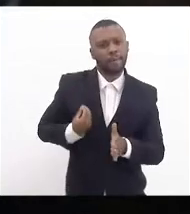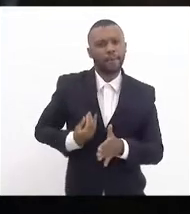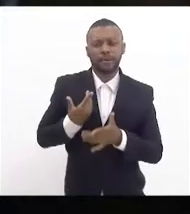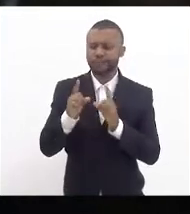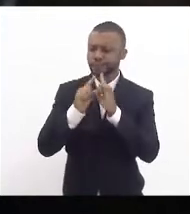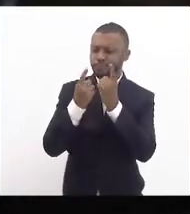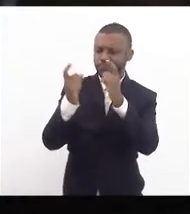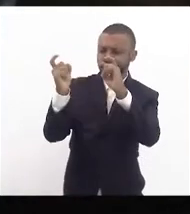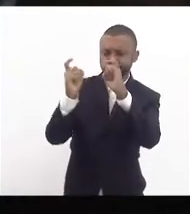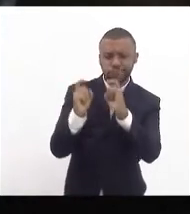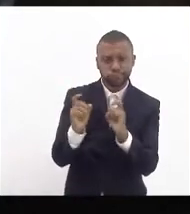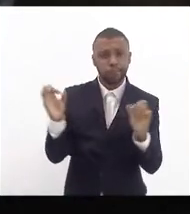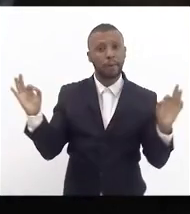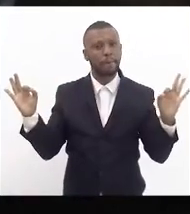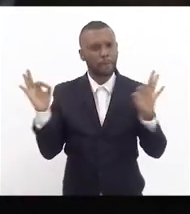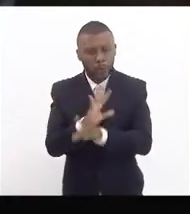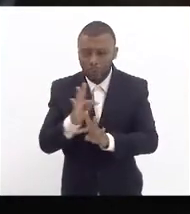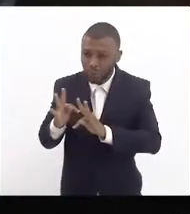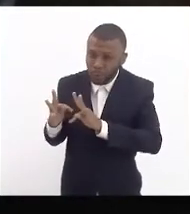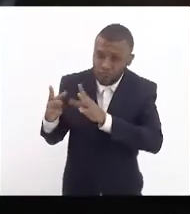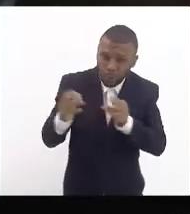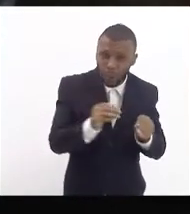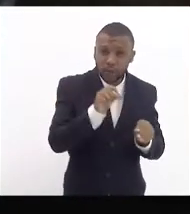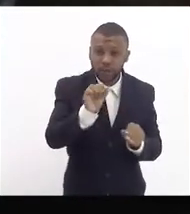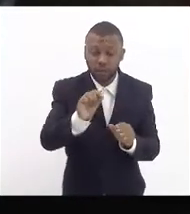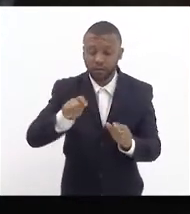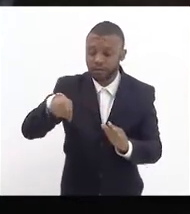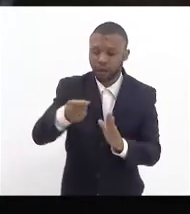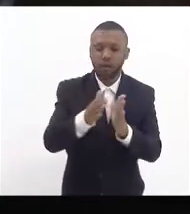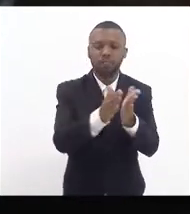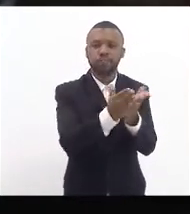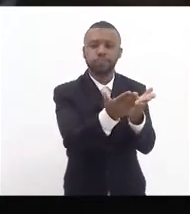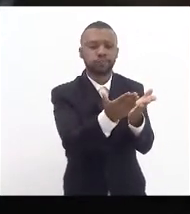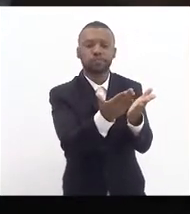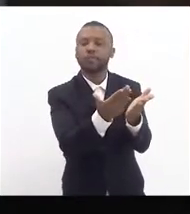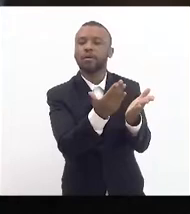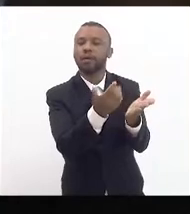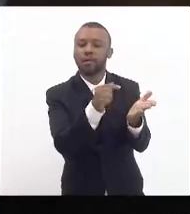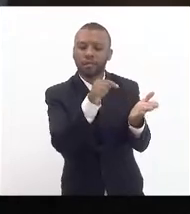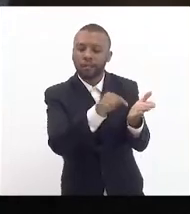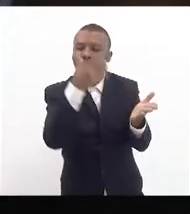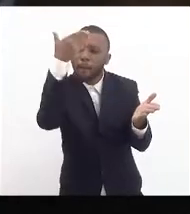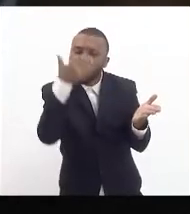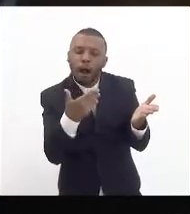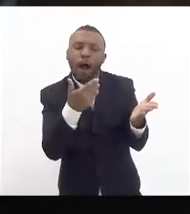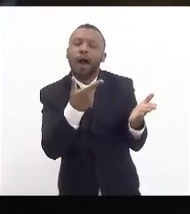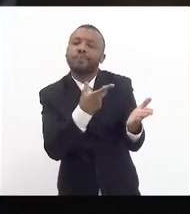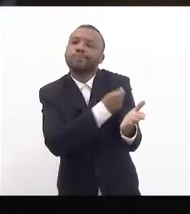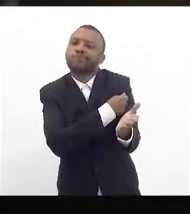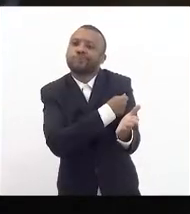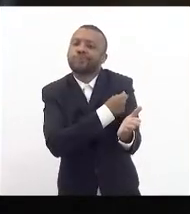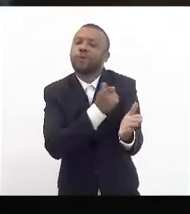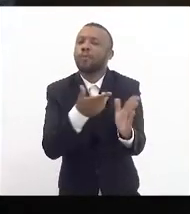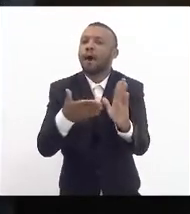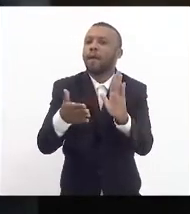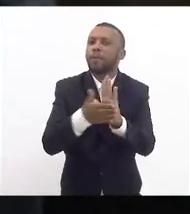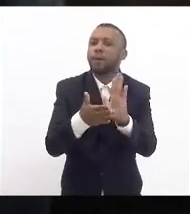passaporte sanitário, enquanto medida para tentar combater